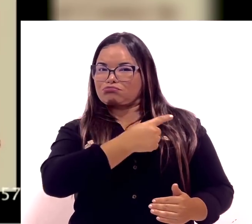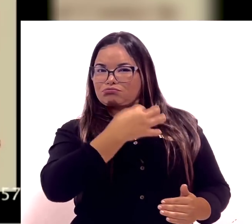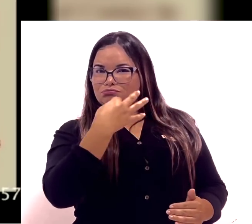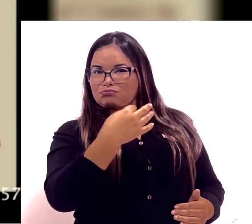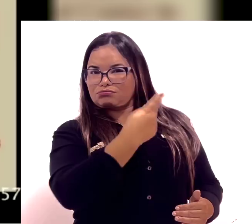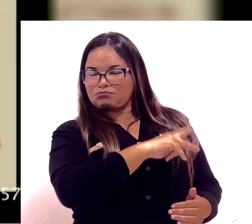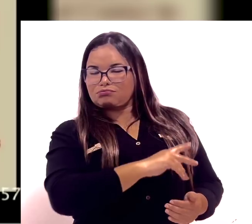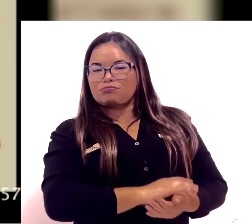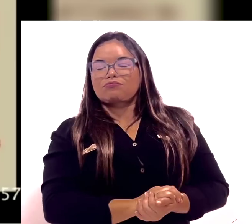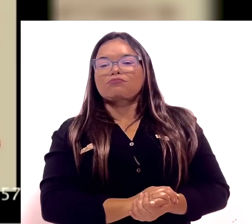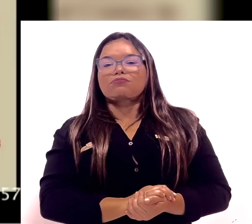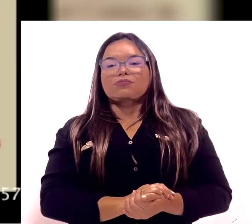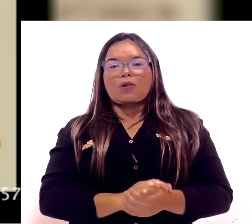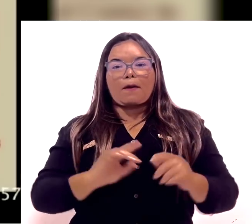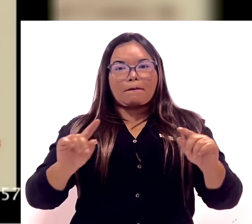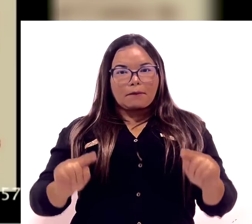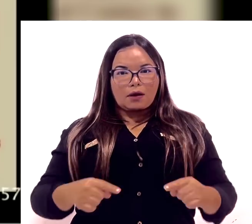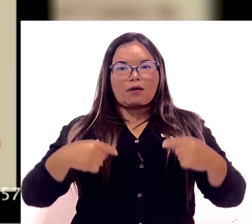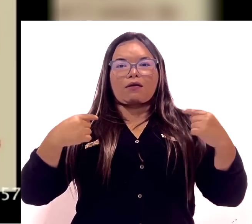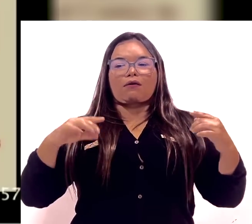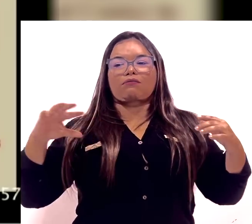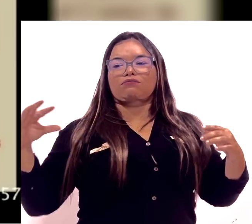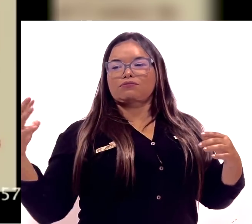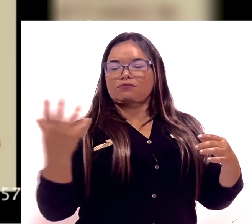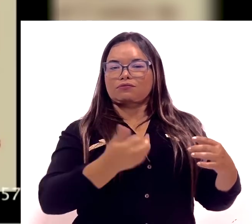Este é um desafio que todos devemos aceitar.